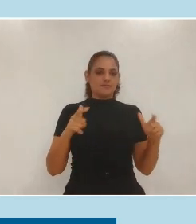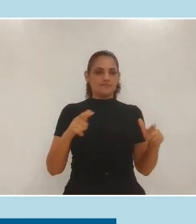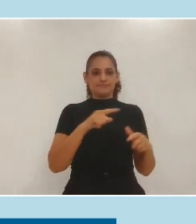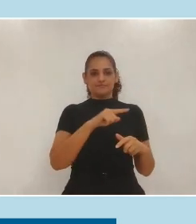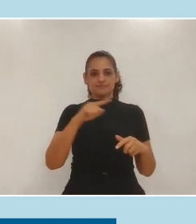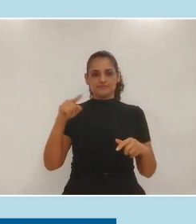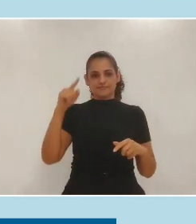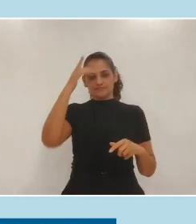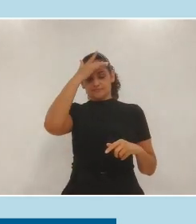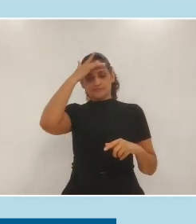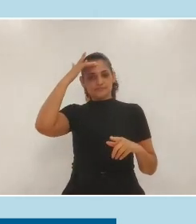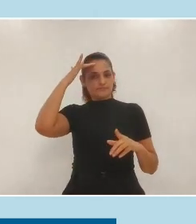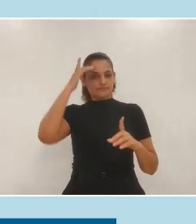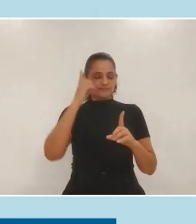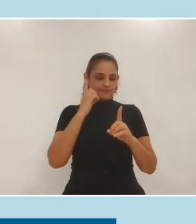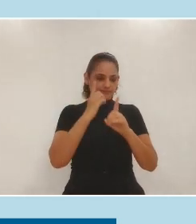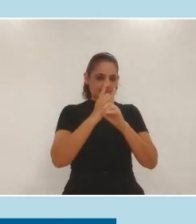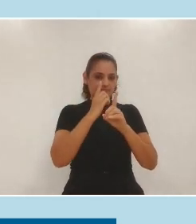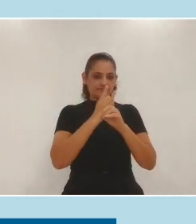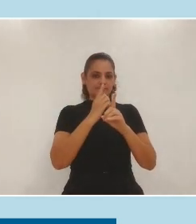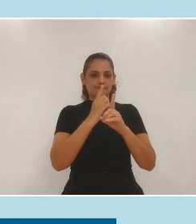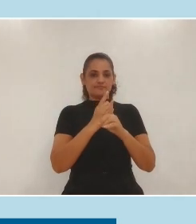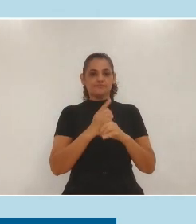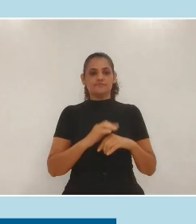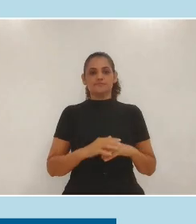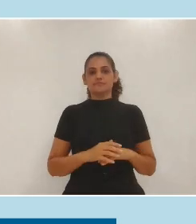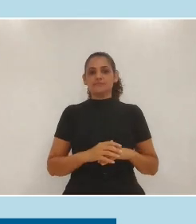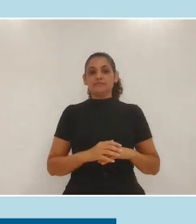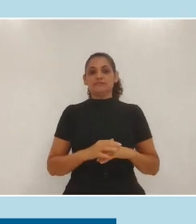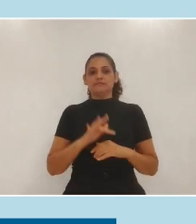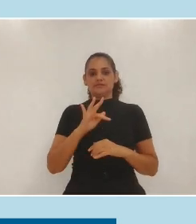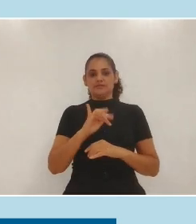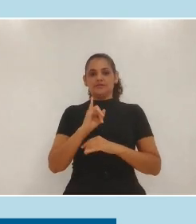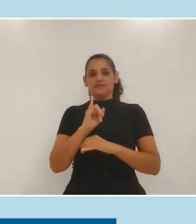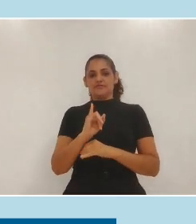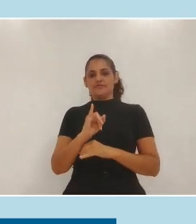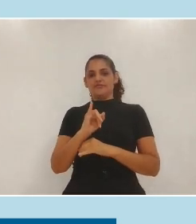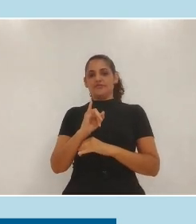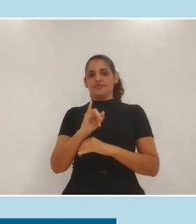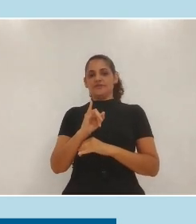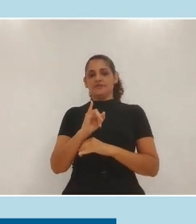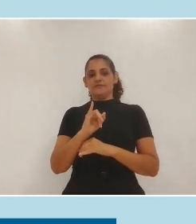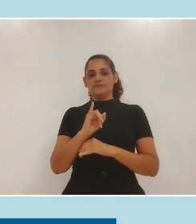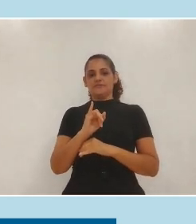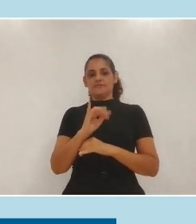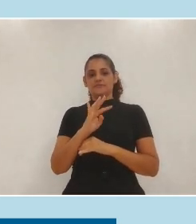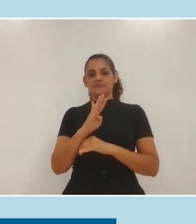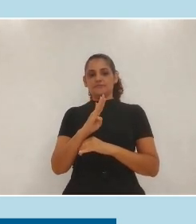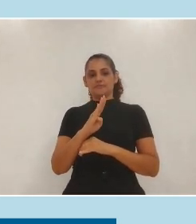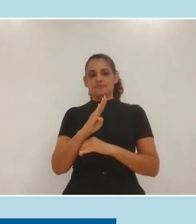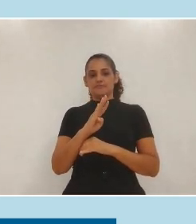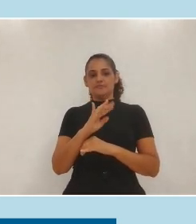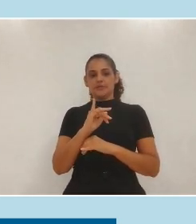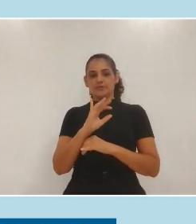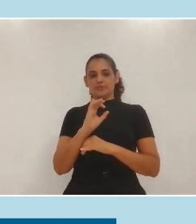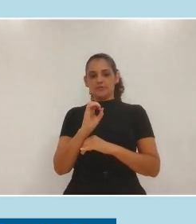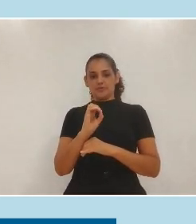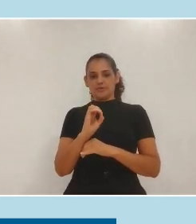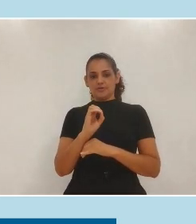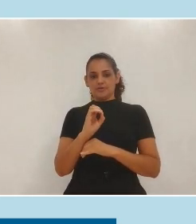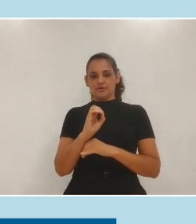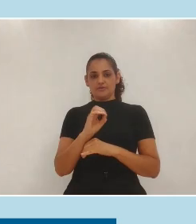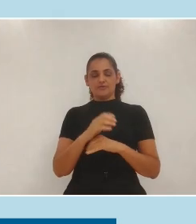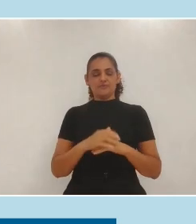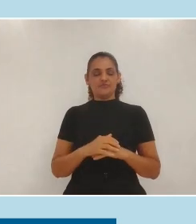são diagnosticadas com fibromialgia, não é fibromialgia, são as contrações involuntárias